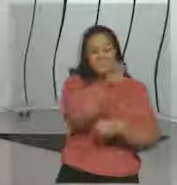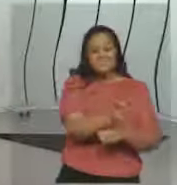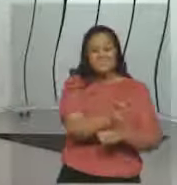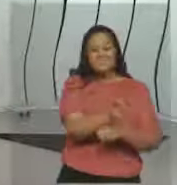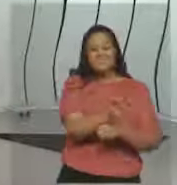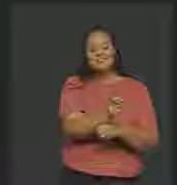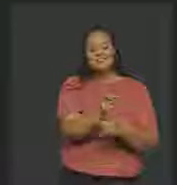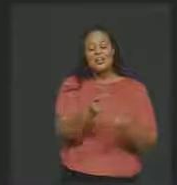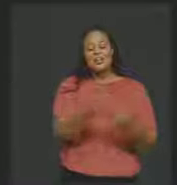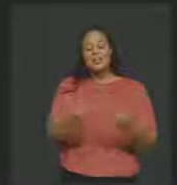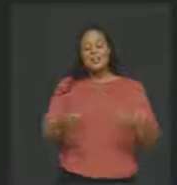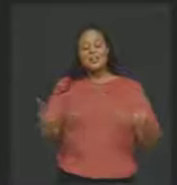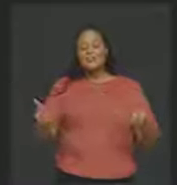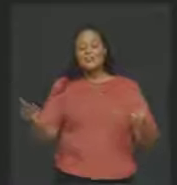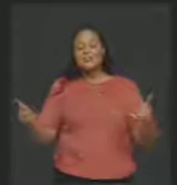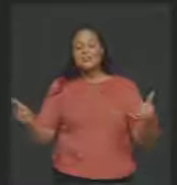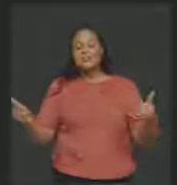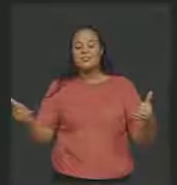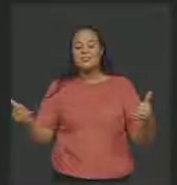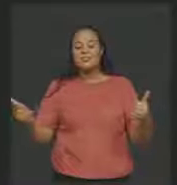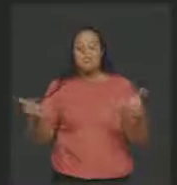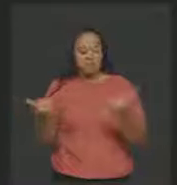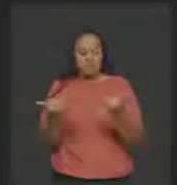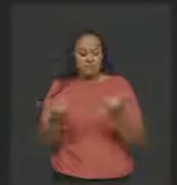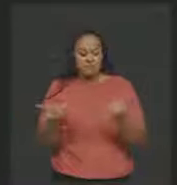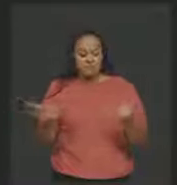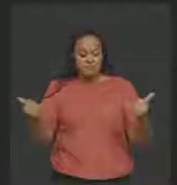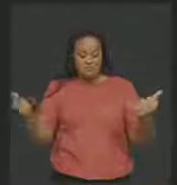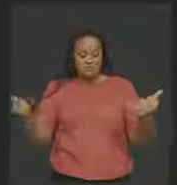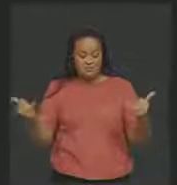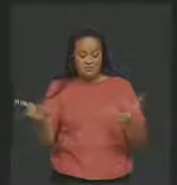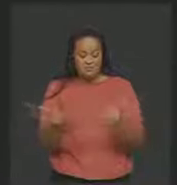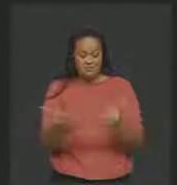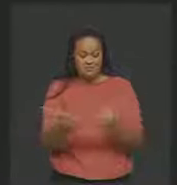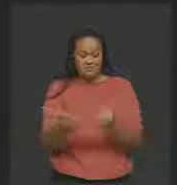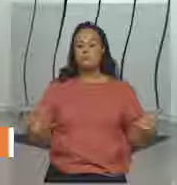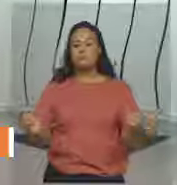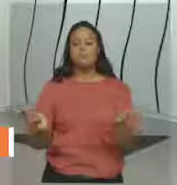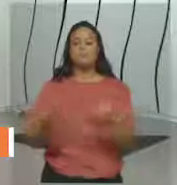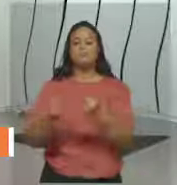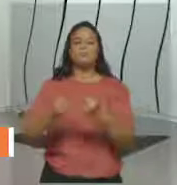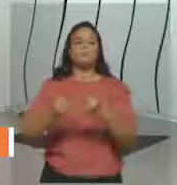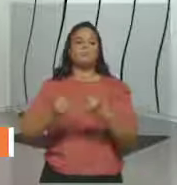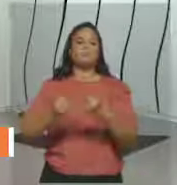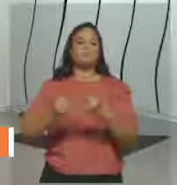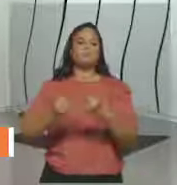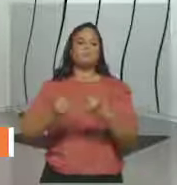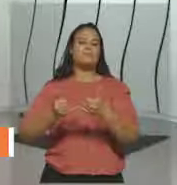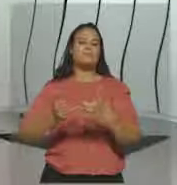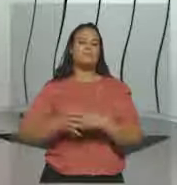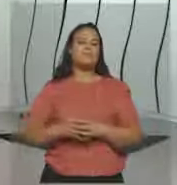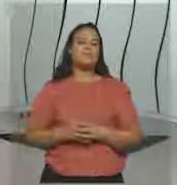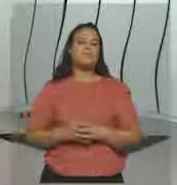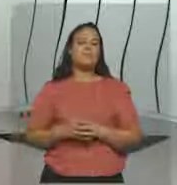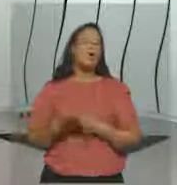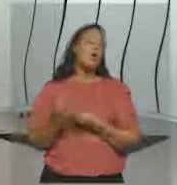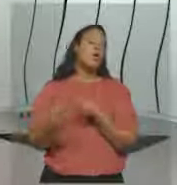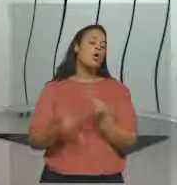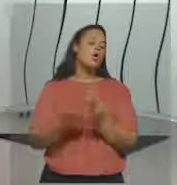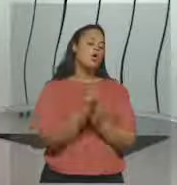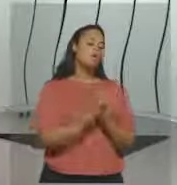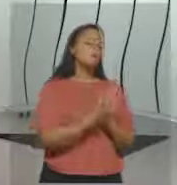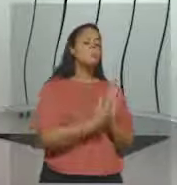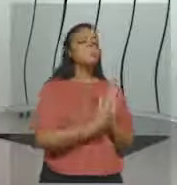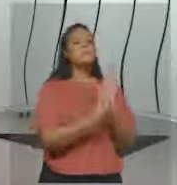de circuito aberto aqui, mostrando num desenho como que isso fica, ok? Como nós podemos representar isso?